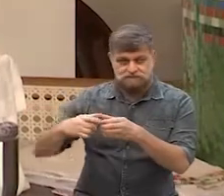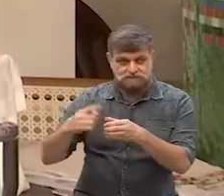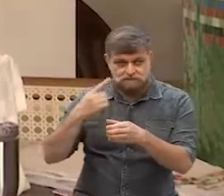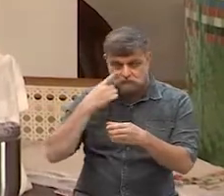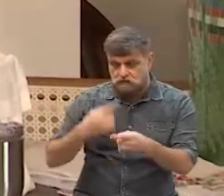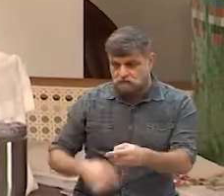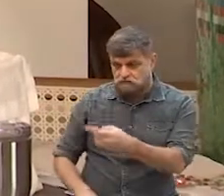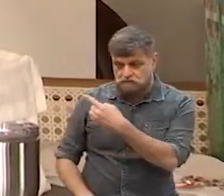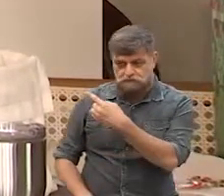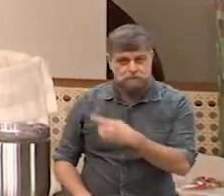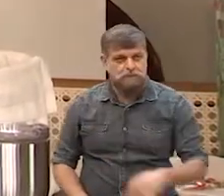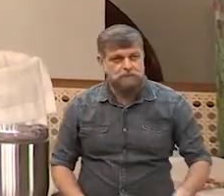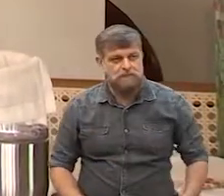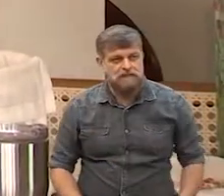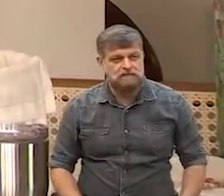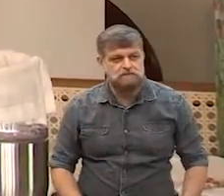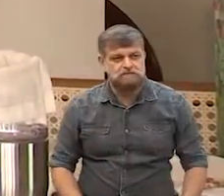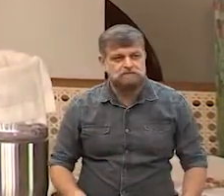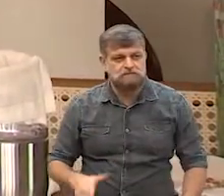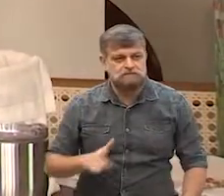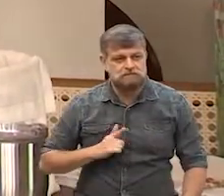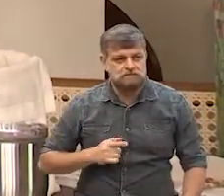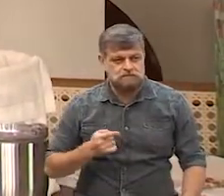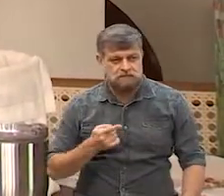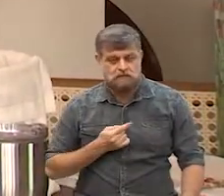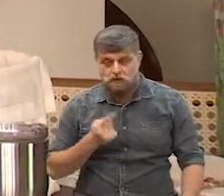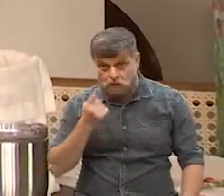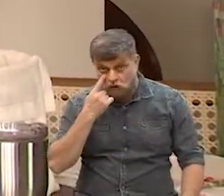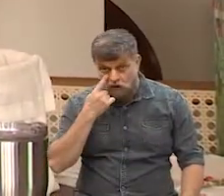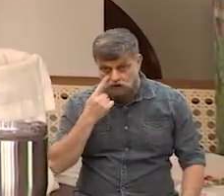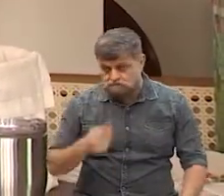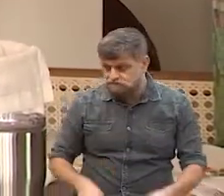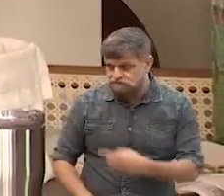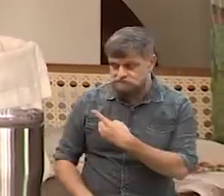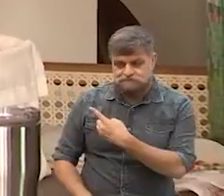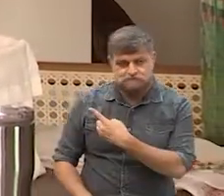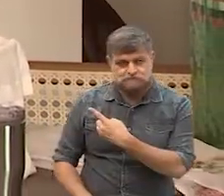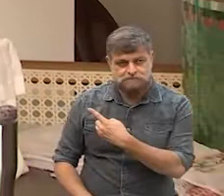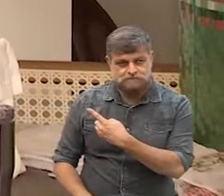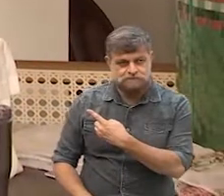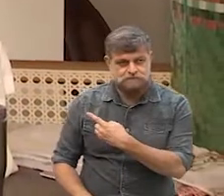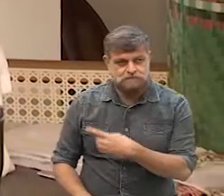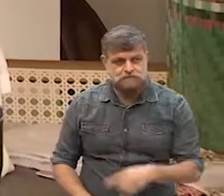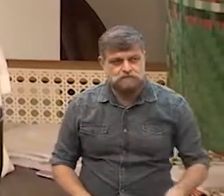nós temos... Pega o formato daquele... Daquele embalagem. Pega.